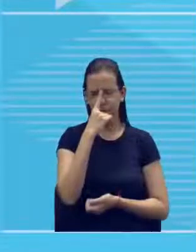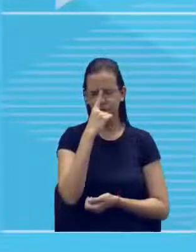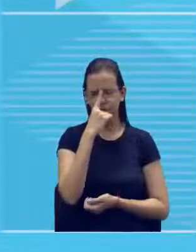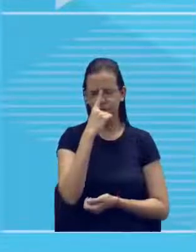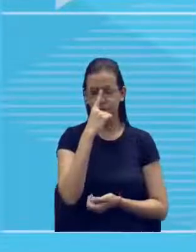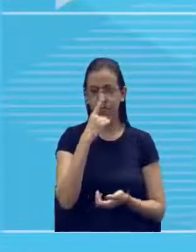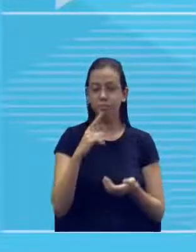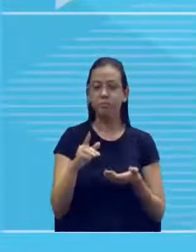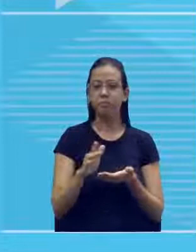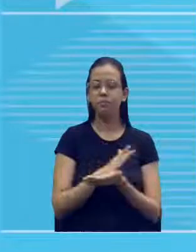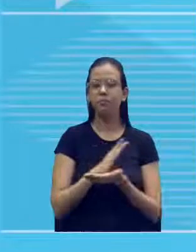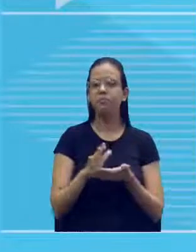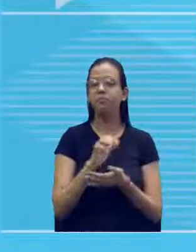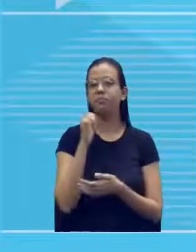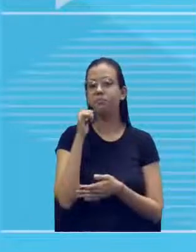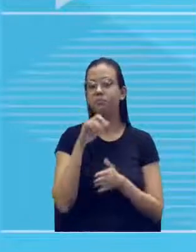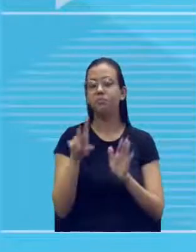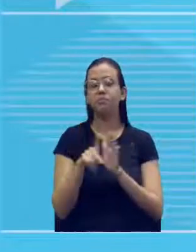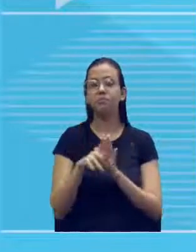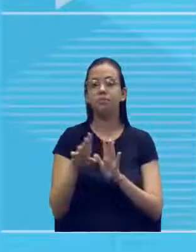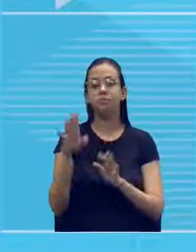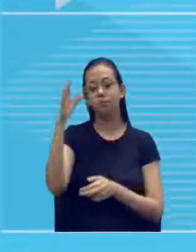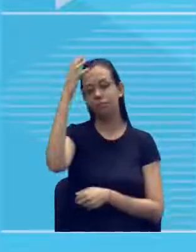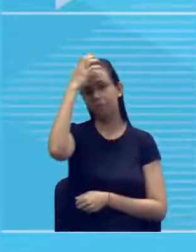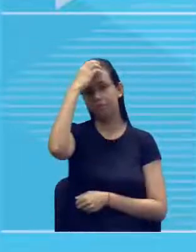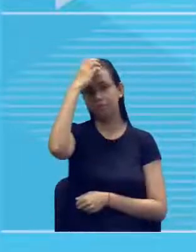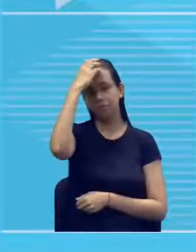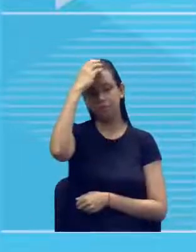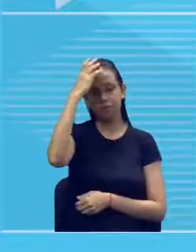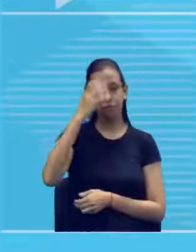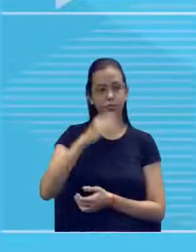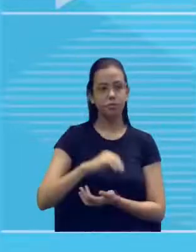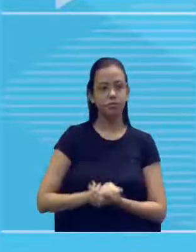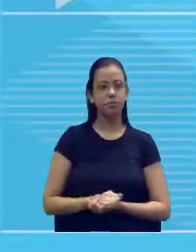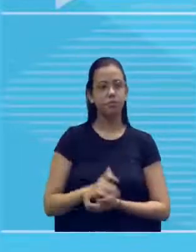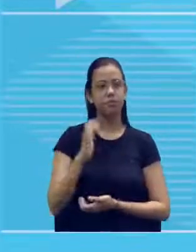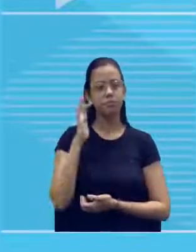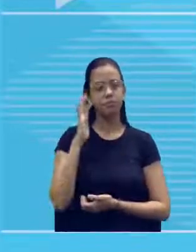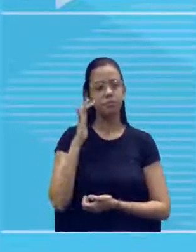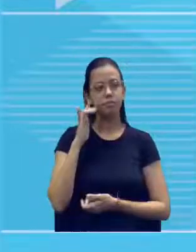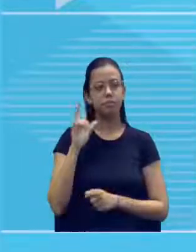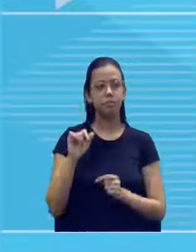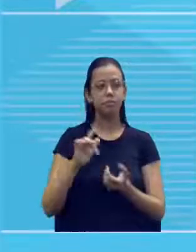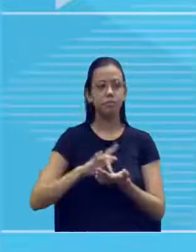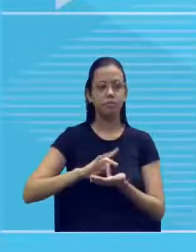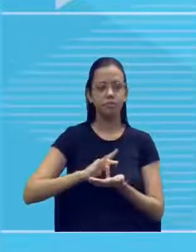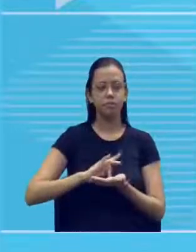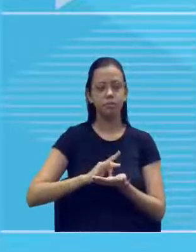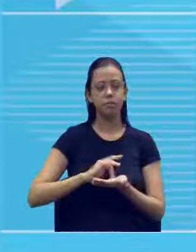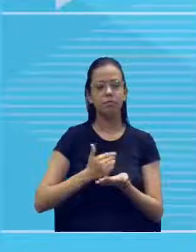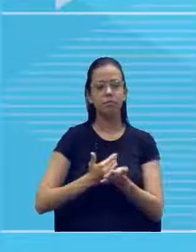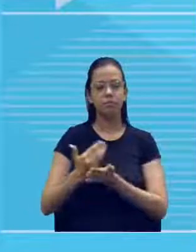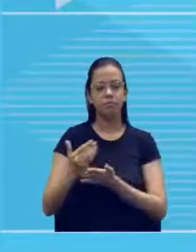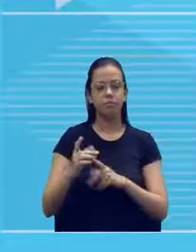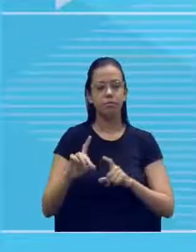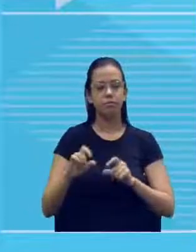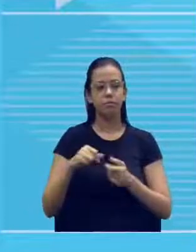corte. Vocês imaginem que o balé, inicialmente, a dança, ela